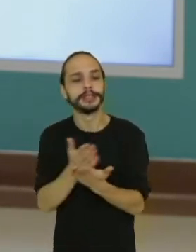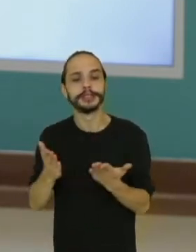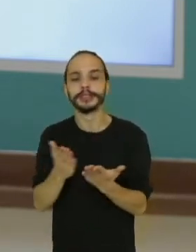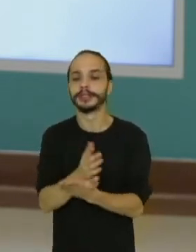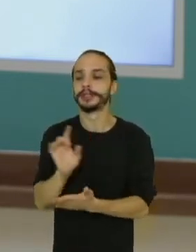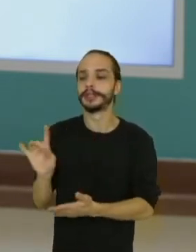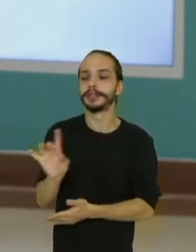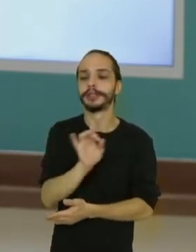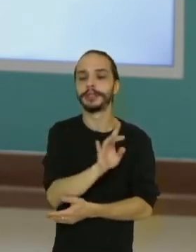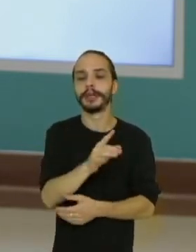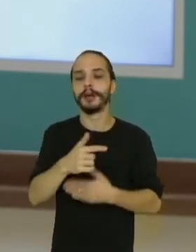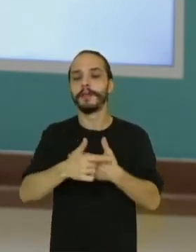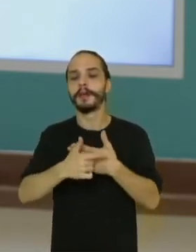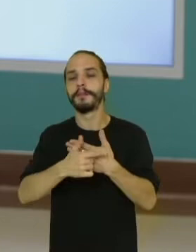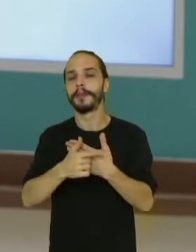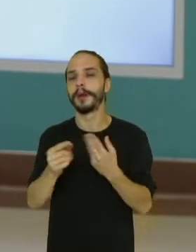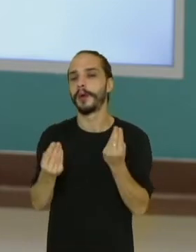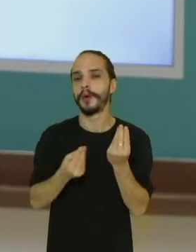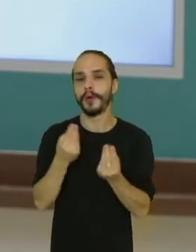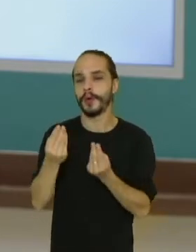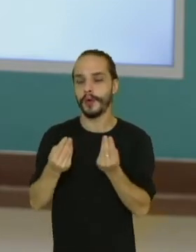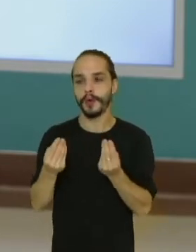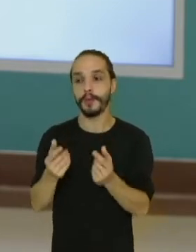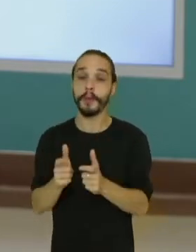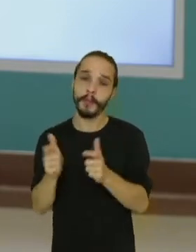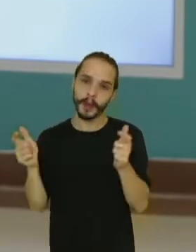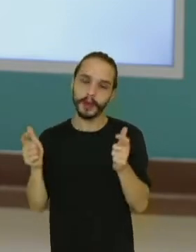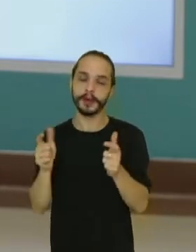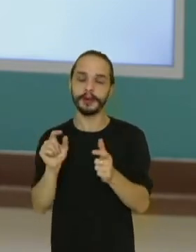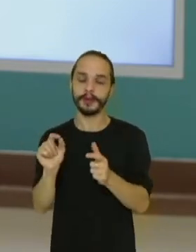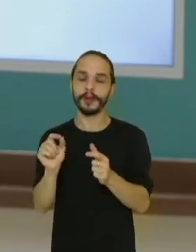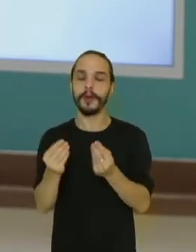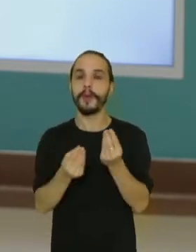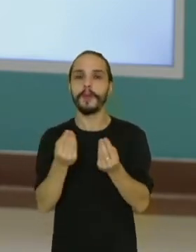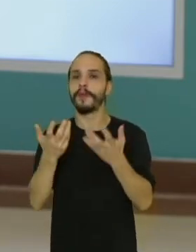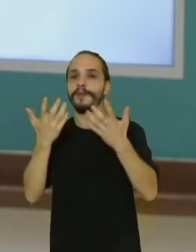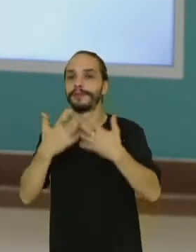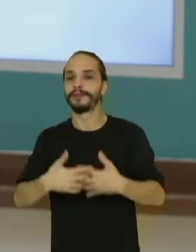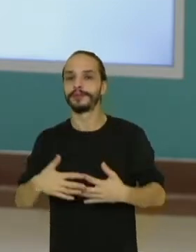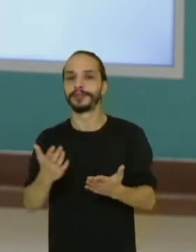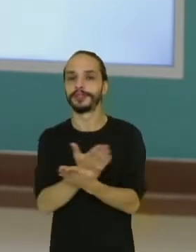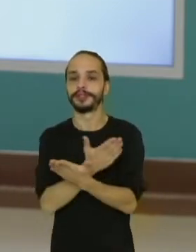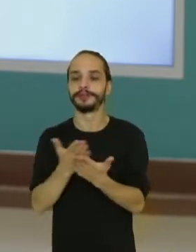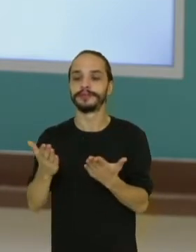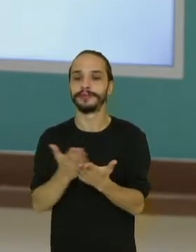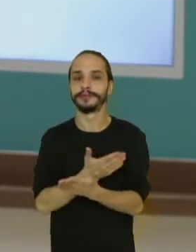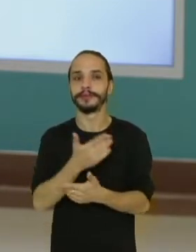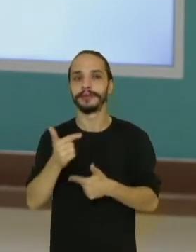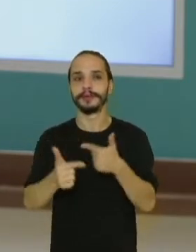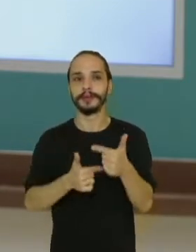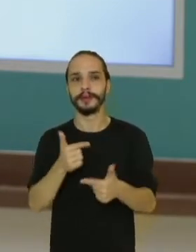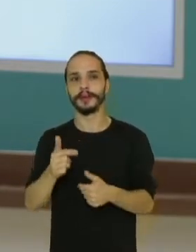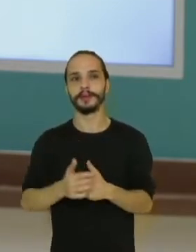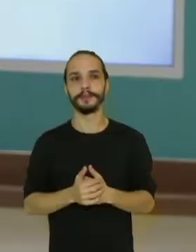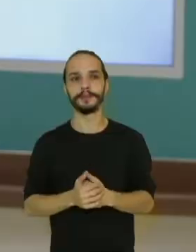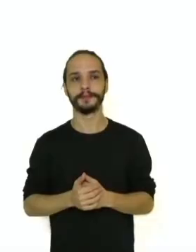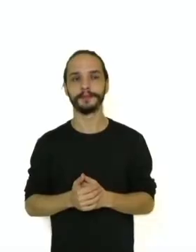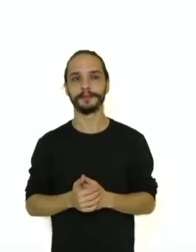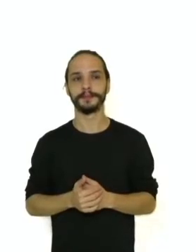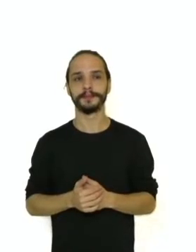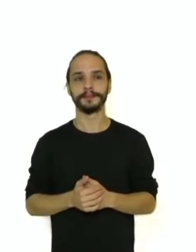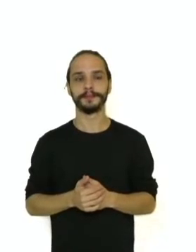cada um nessa, ou da maior parte deles, nessa divisão internacional do trabalho. Muito bem, olha lá,